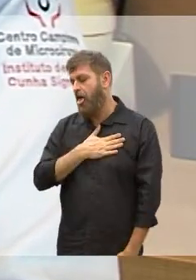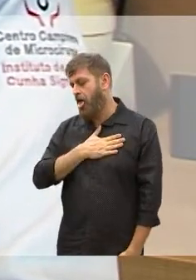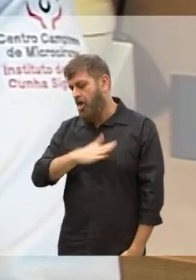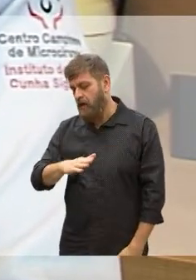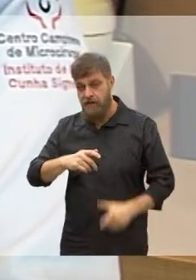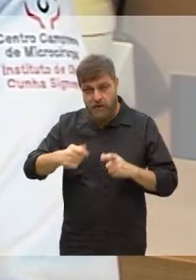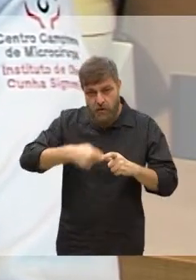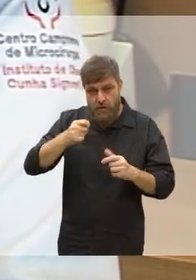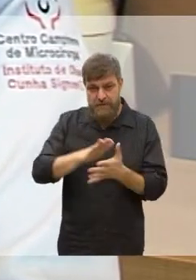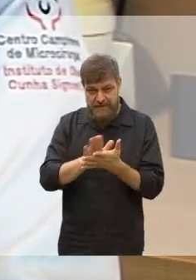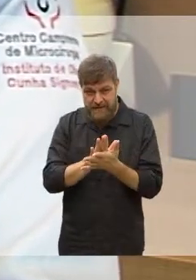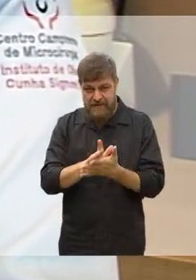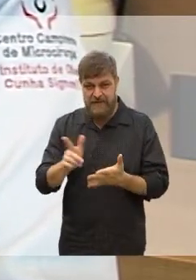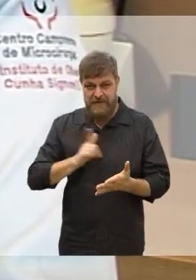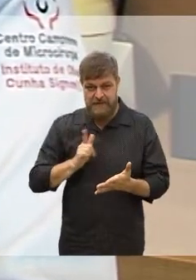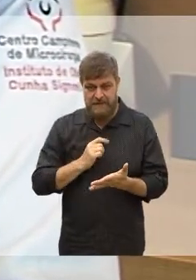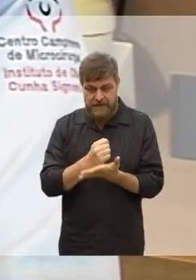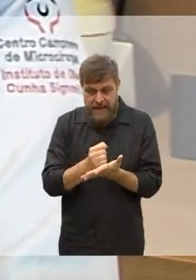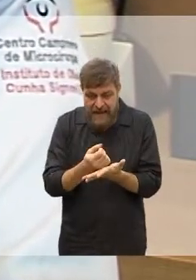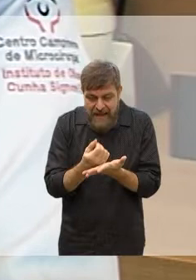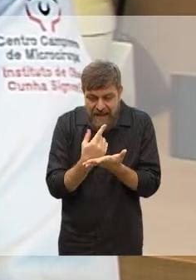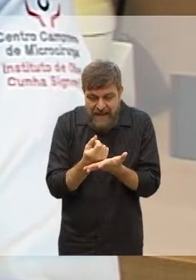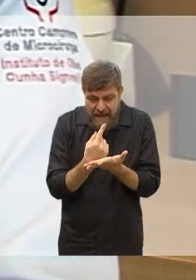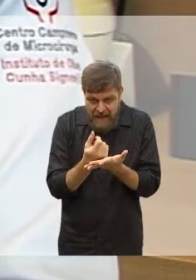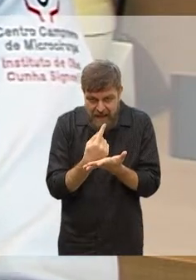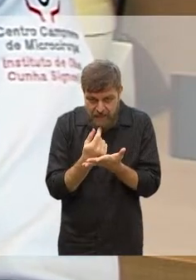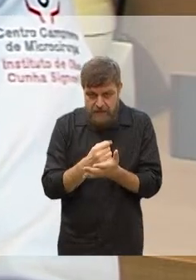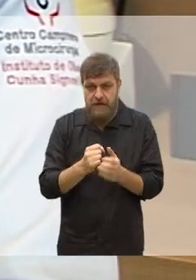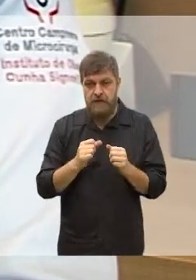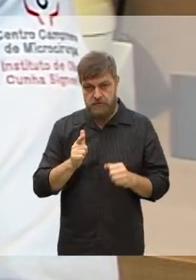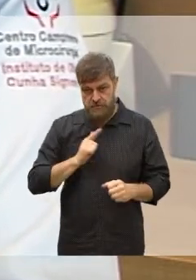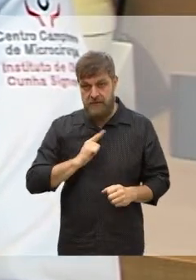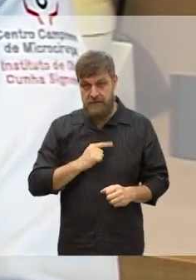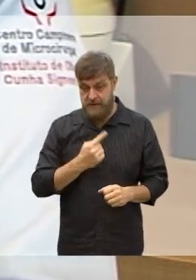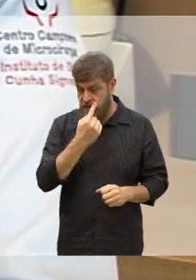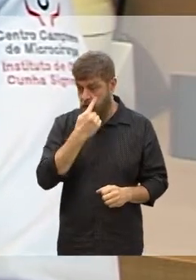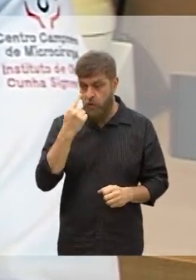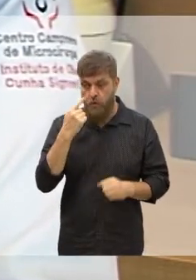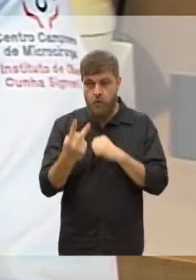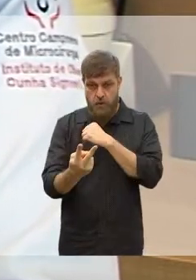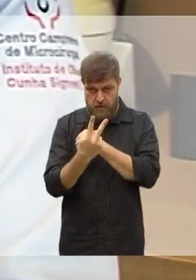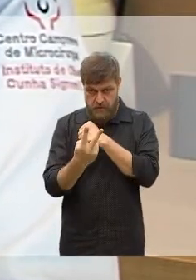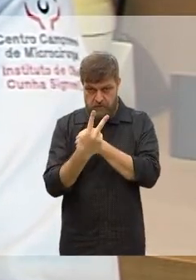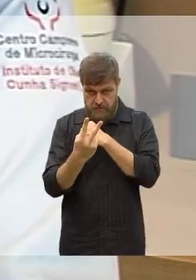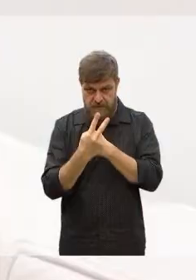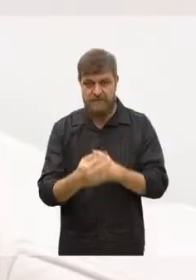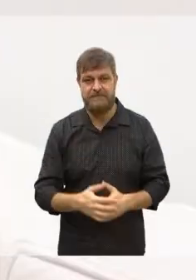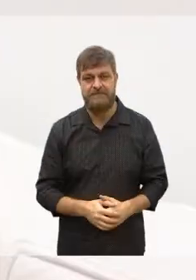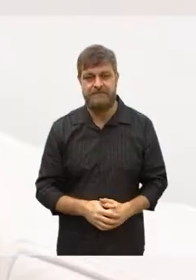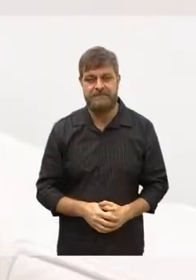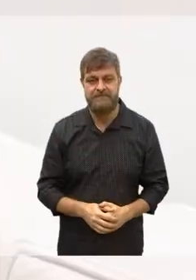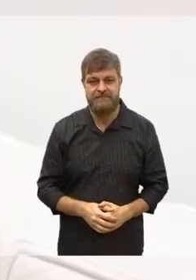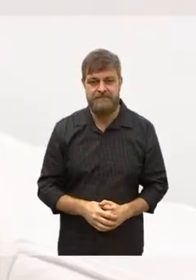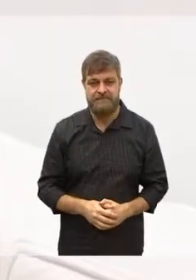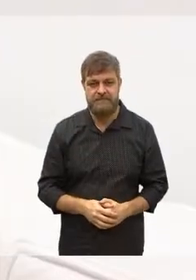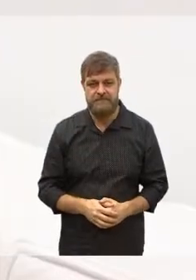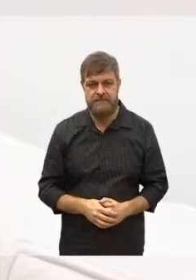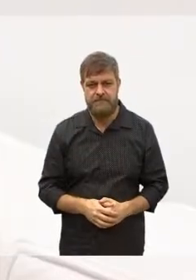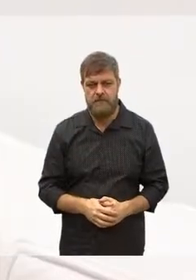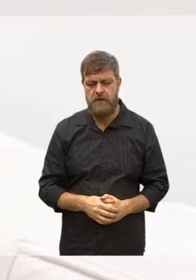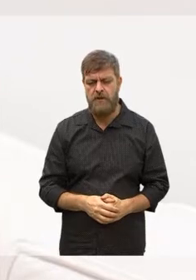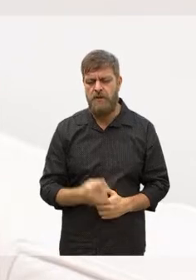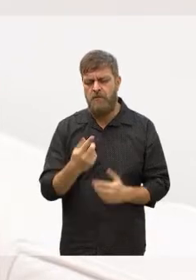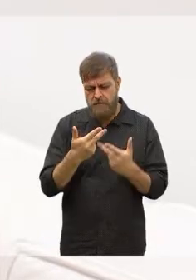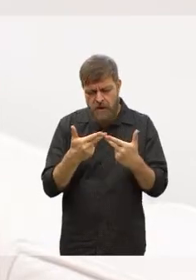pode instituir o uso de suplementação vitamínica, que sejam antioxidantes voltados para a visão. Tem mais uma